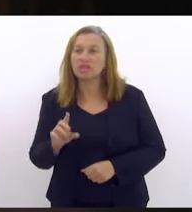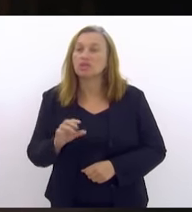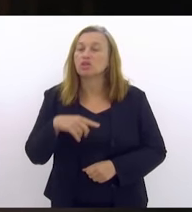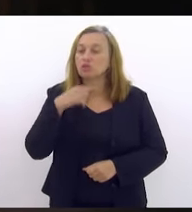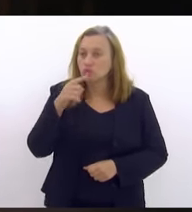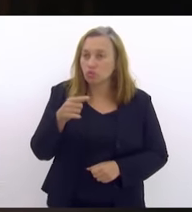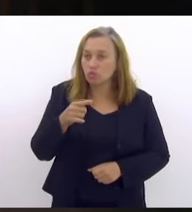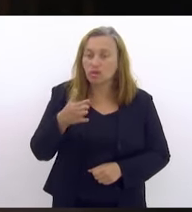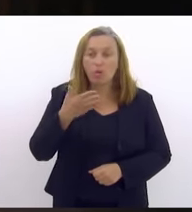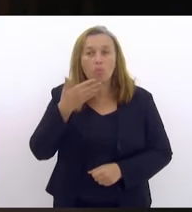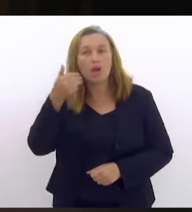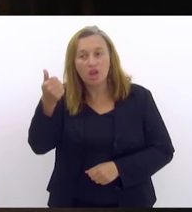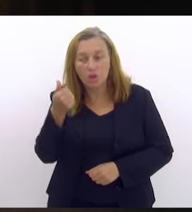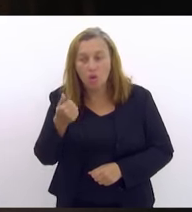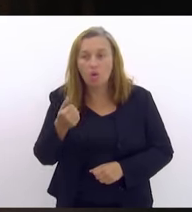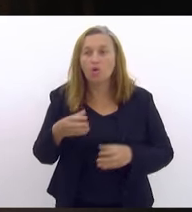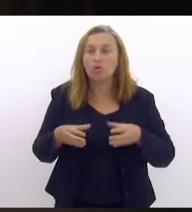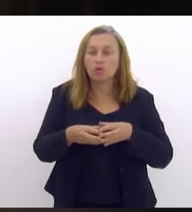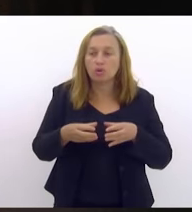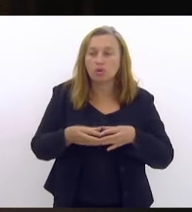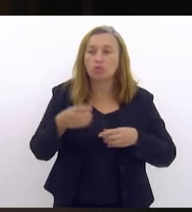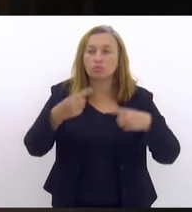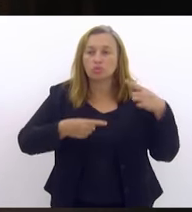dúvida, é o melhor grupo político que tem em Mangaratiba hoje.